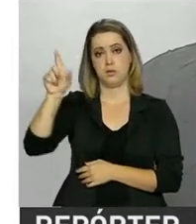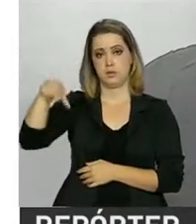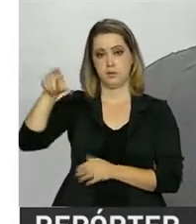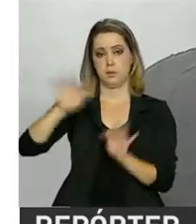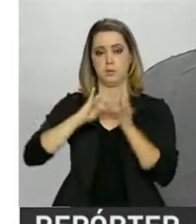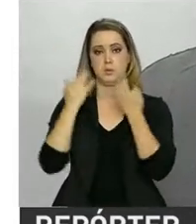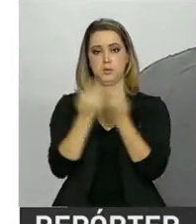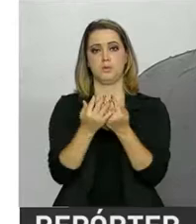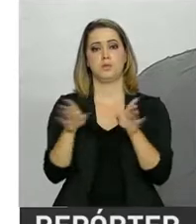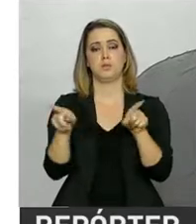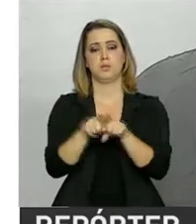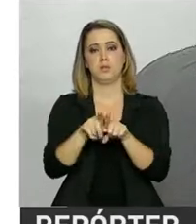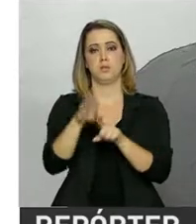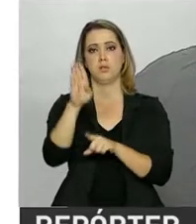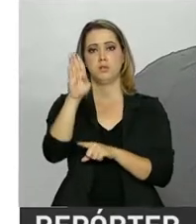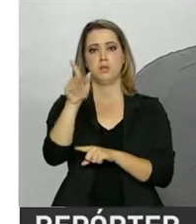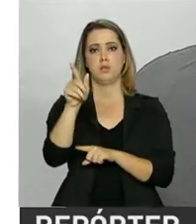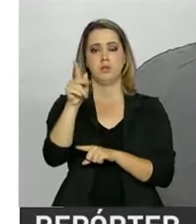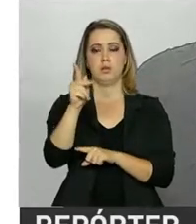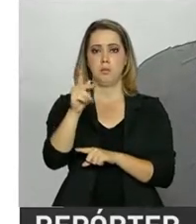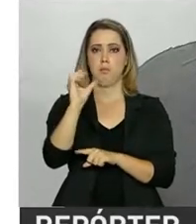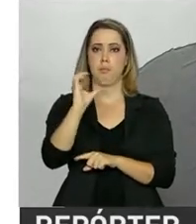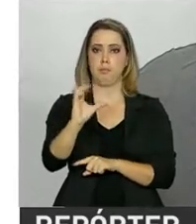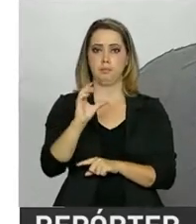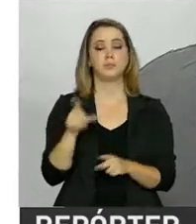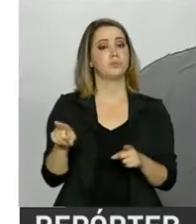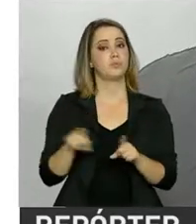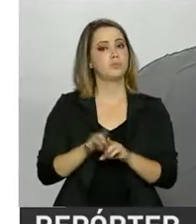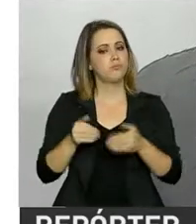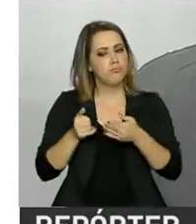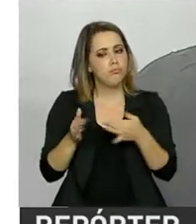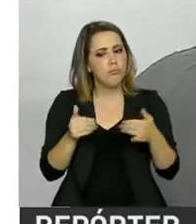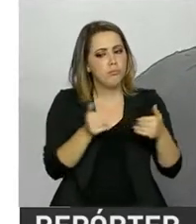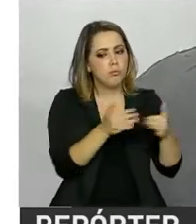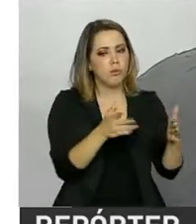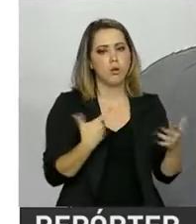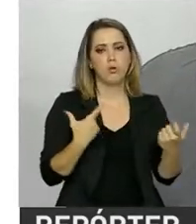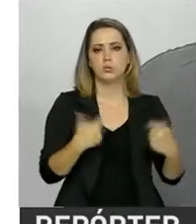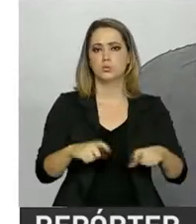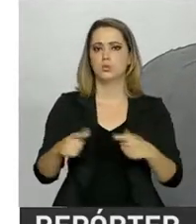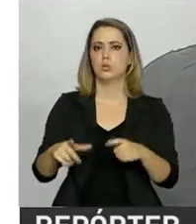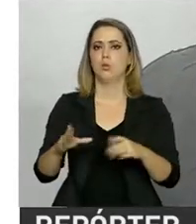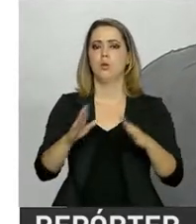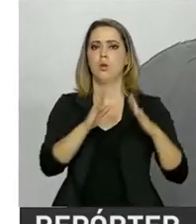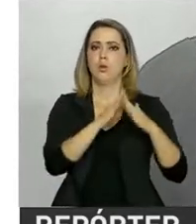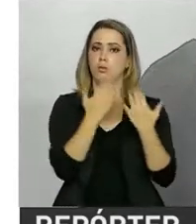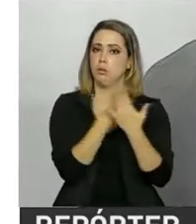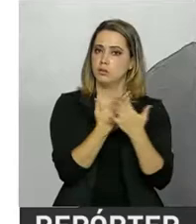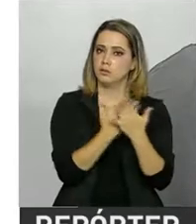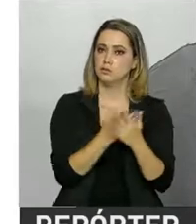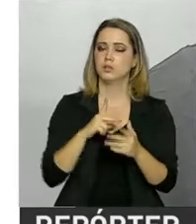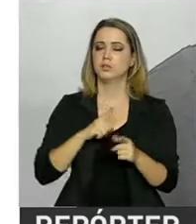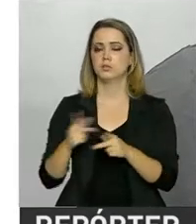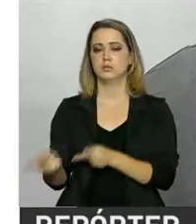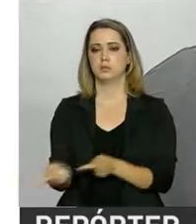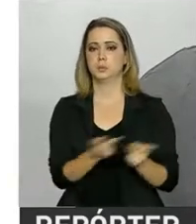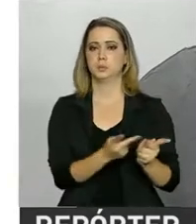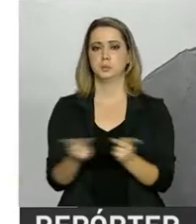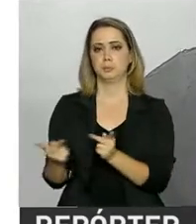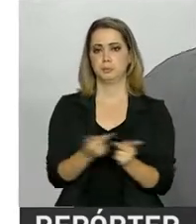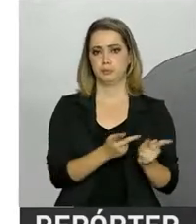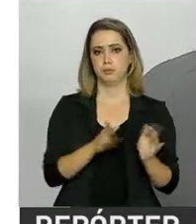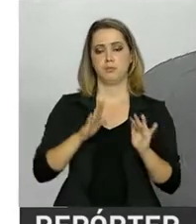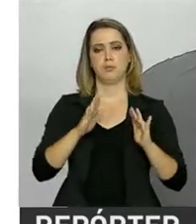da prestação continuada. A ideia é ampliar o atendimento nas creches com visitas em casa às